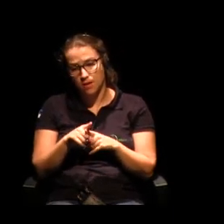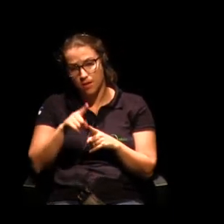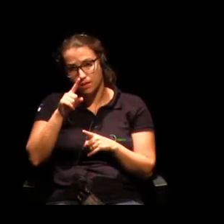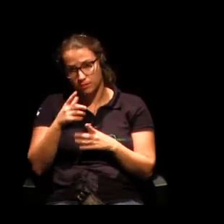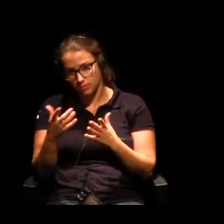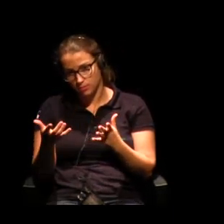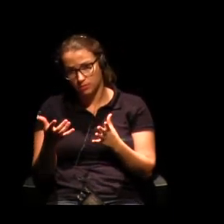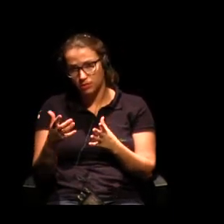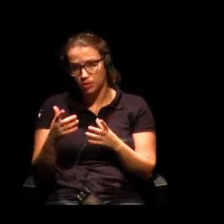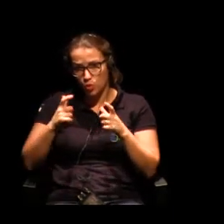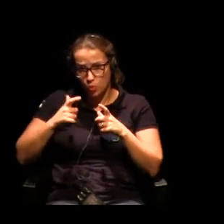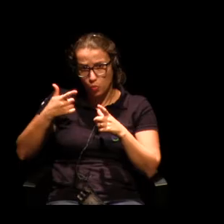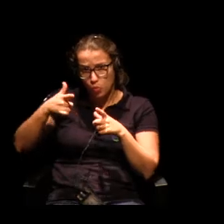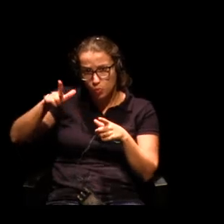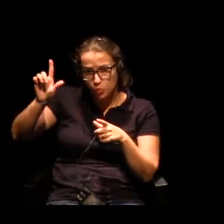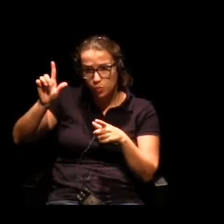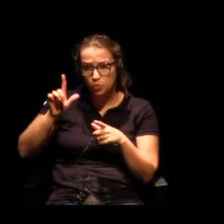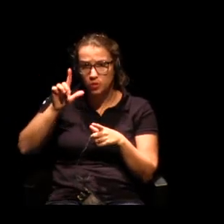parte leste